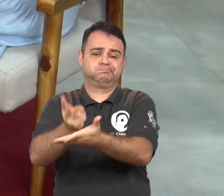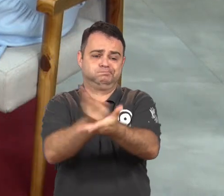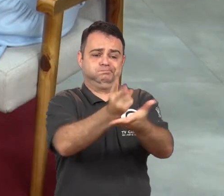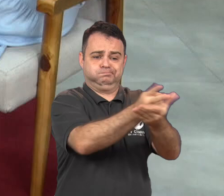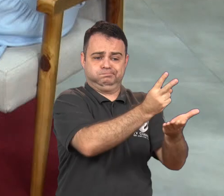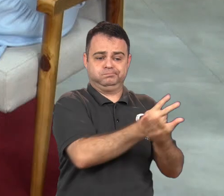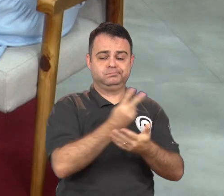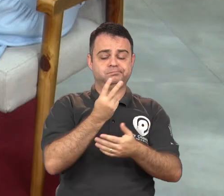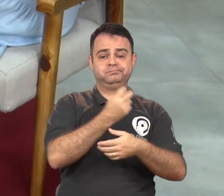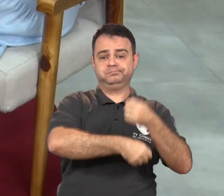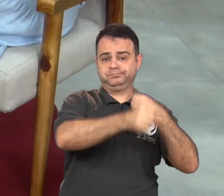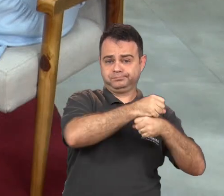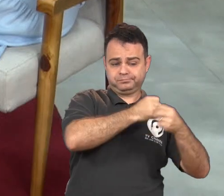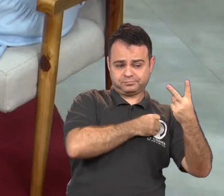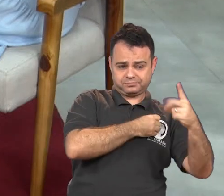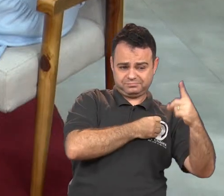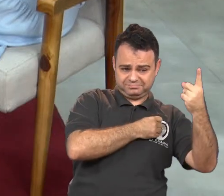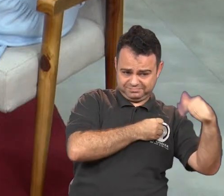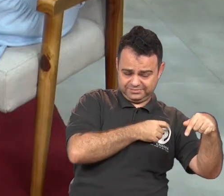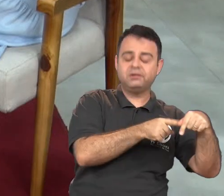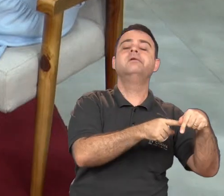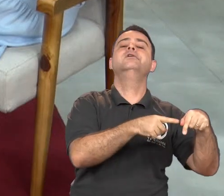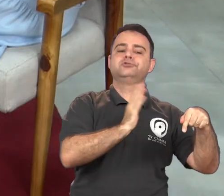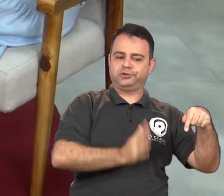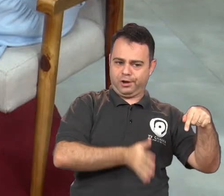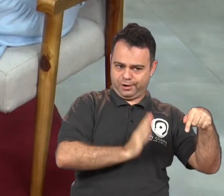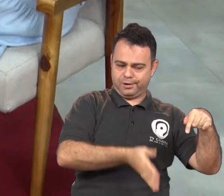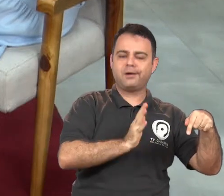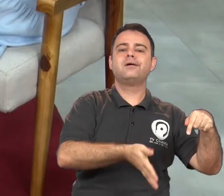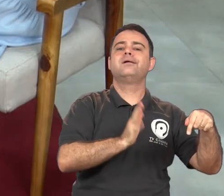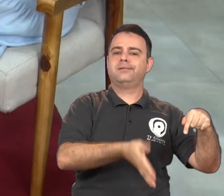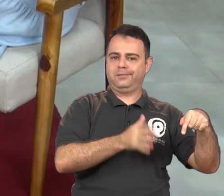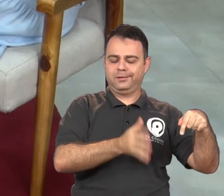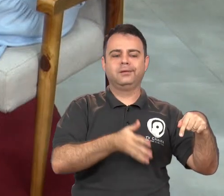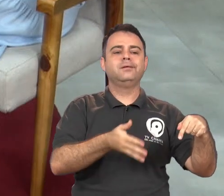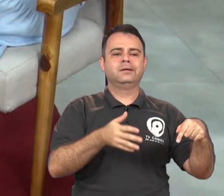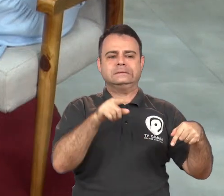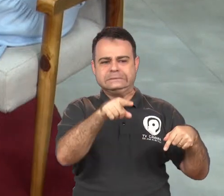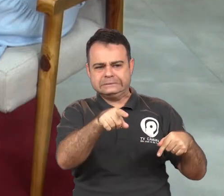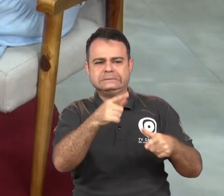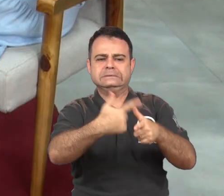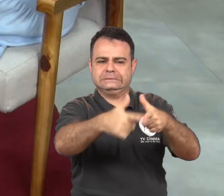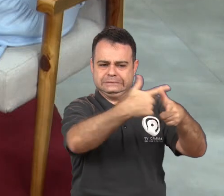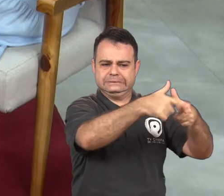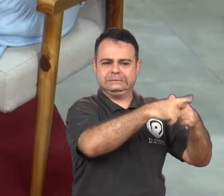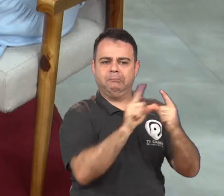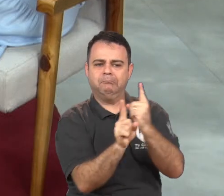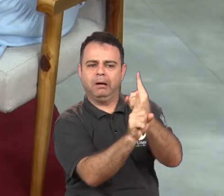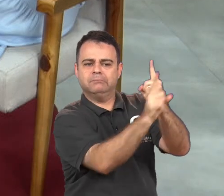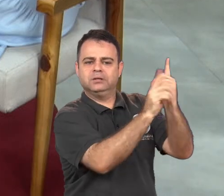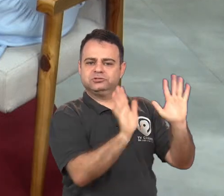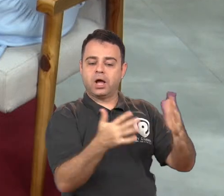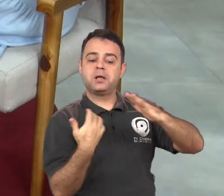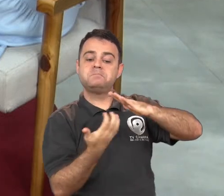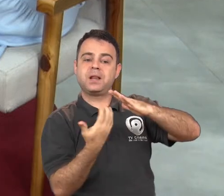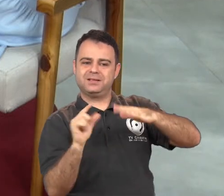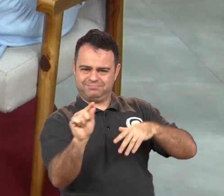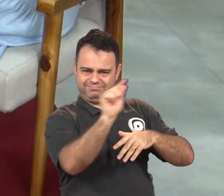Em 2017 a 2020, a gente participou muito dessa situação,